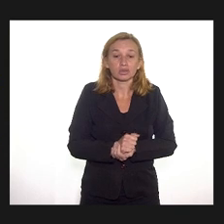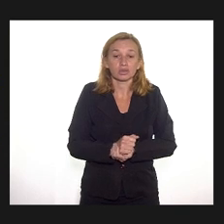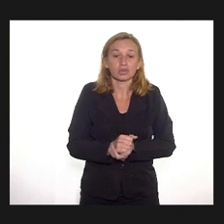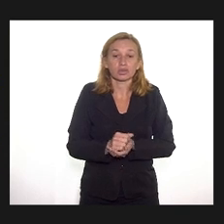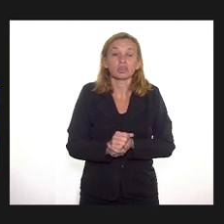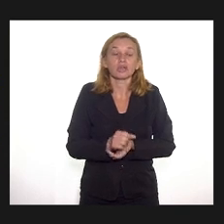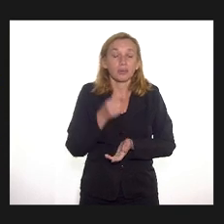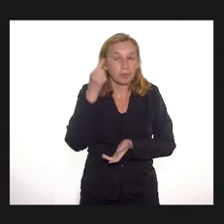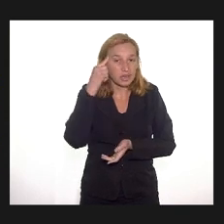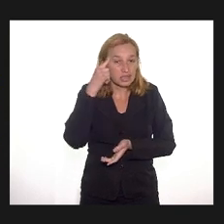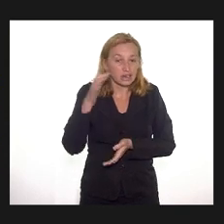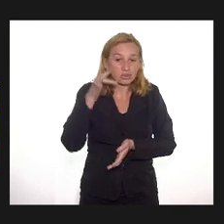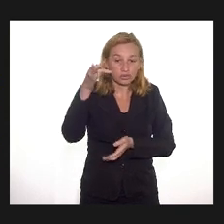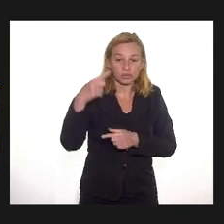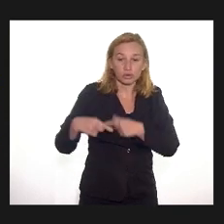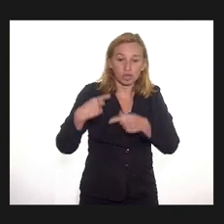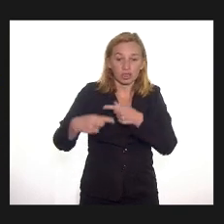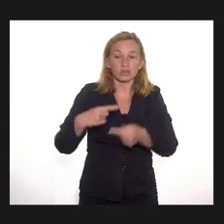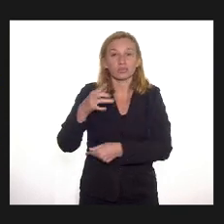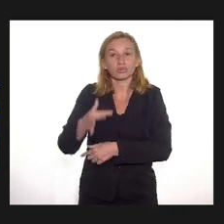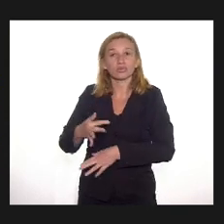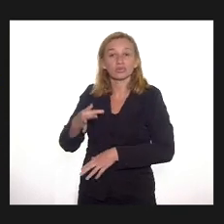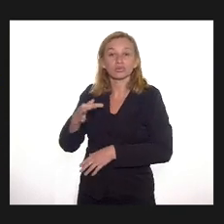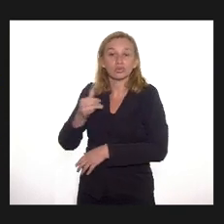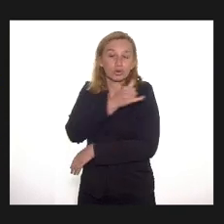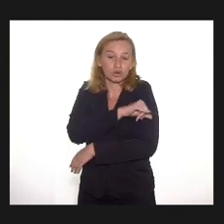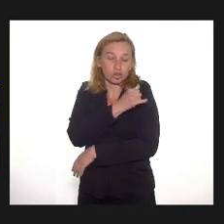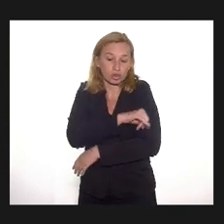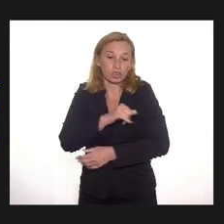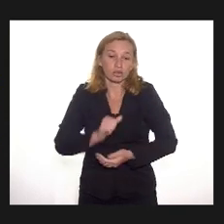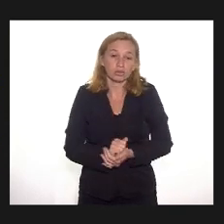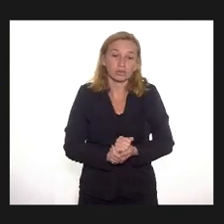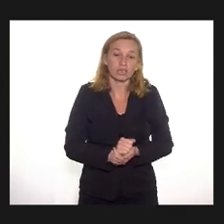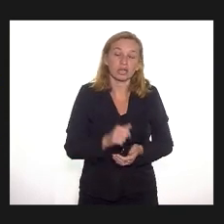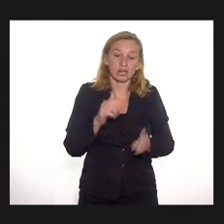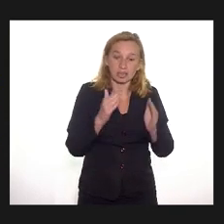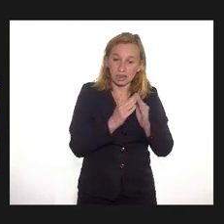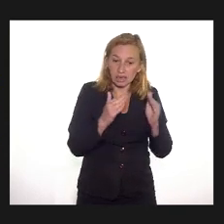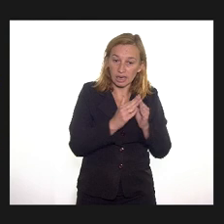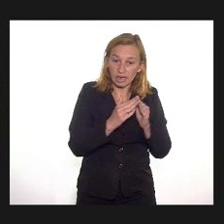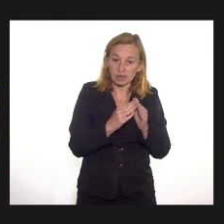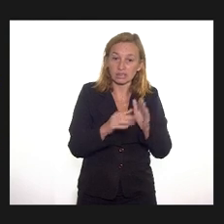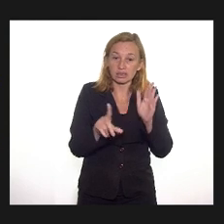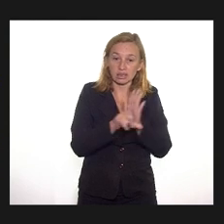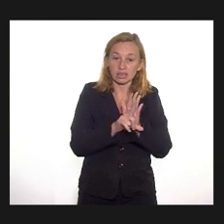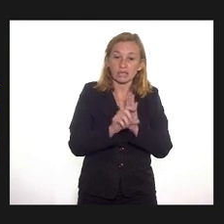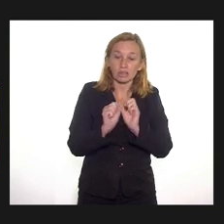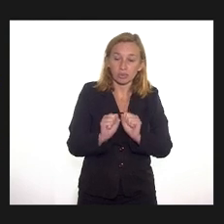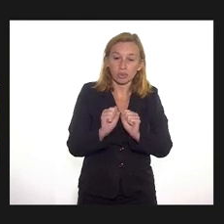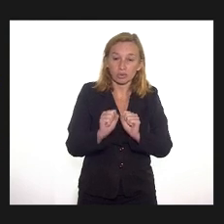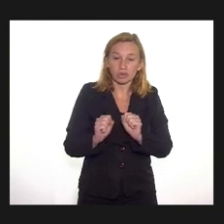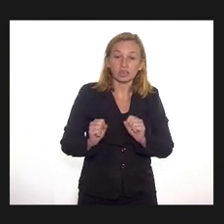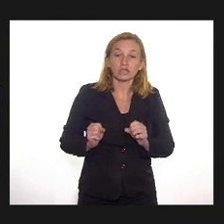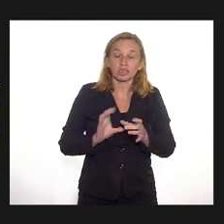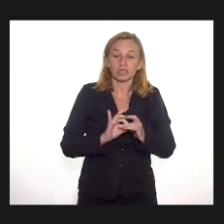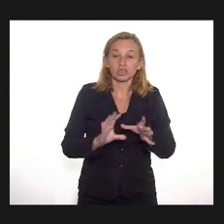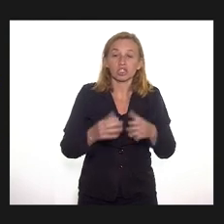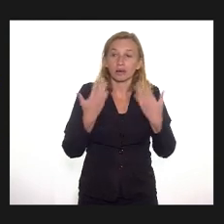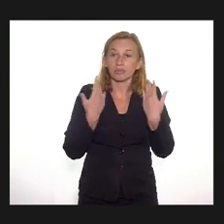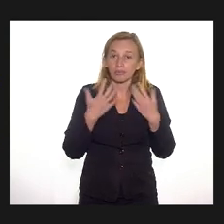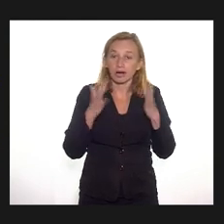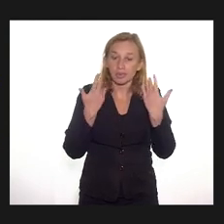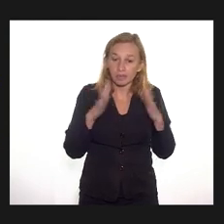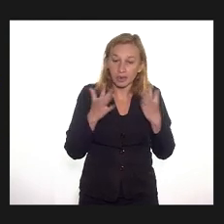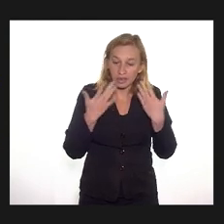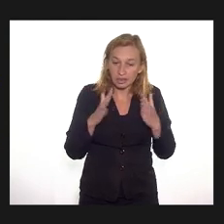sim pensar na futura geração do Rio de Janeiro e um legado que essa casa, que essa legislatura pode deixar para o nosso Estado. Parabéns, desde